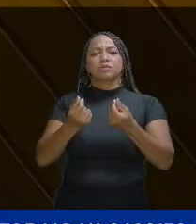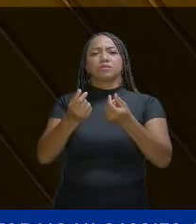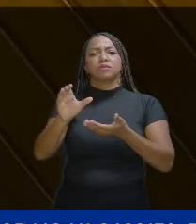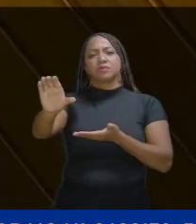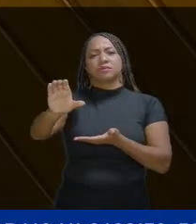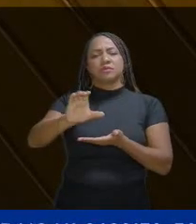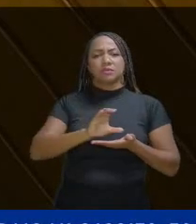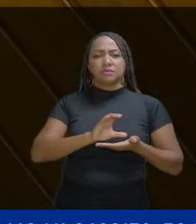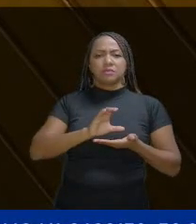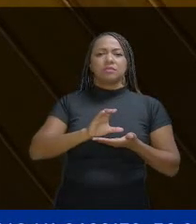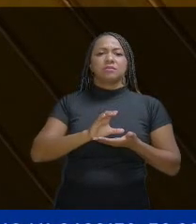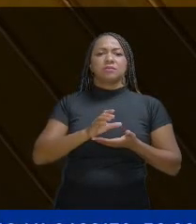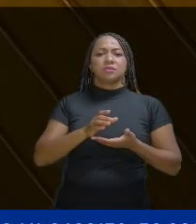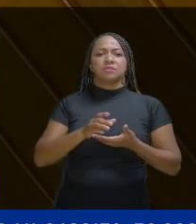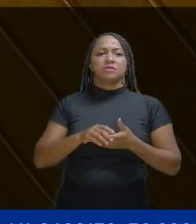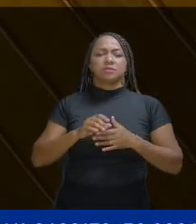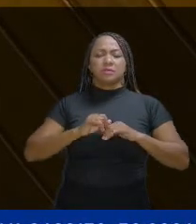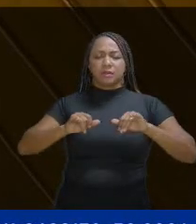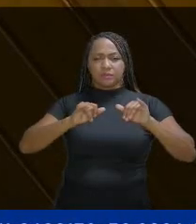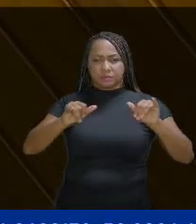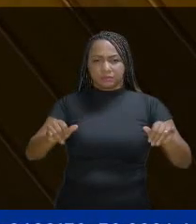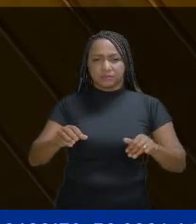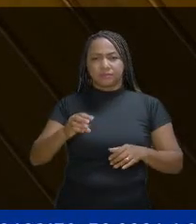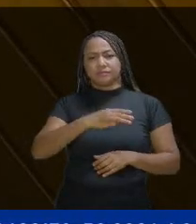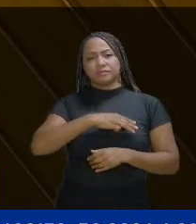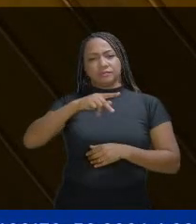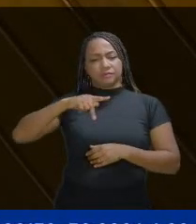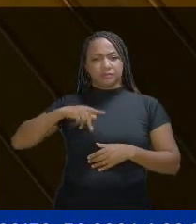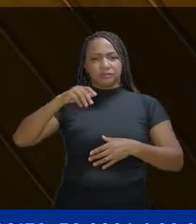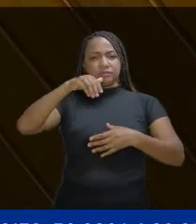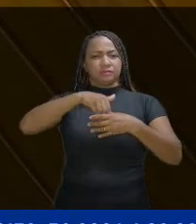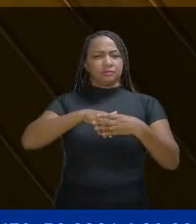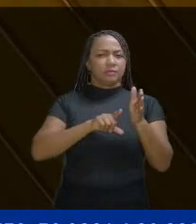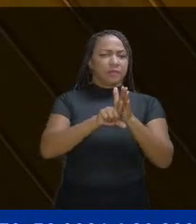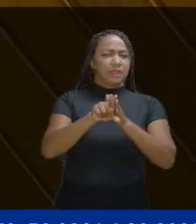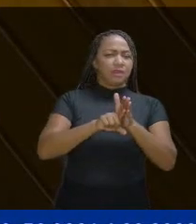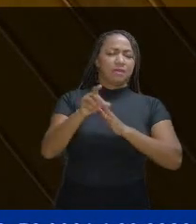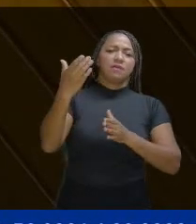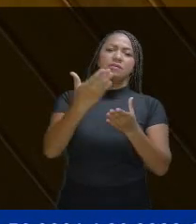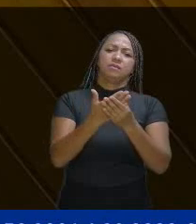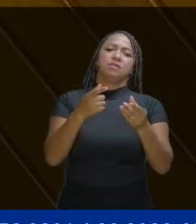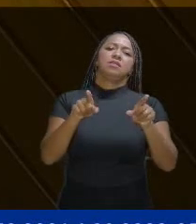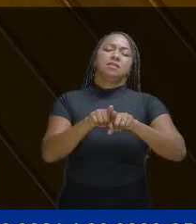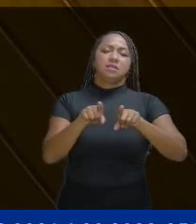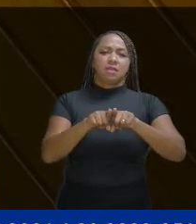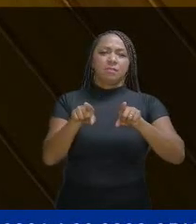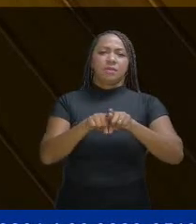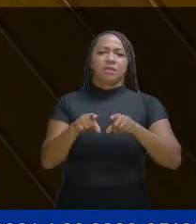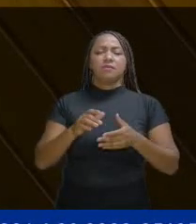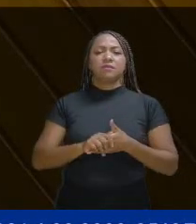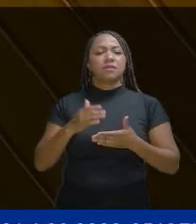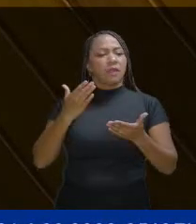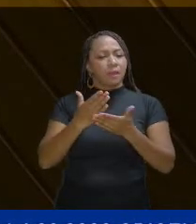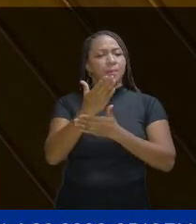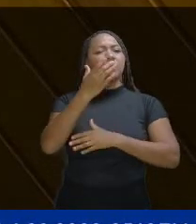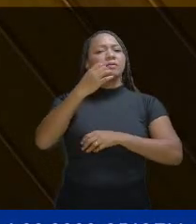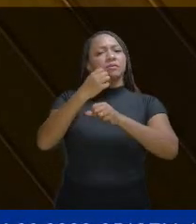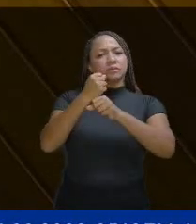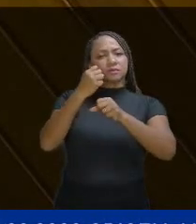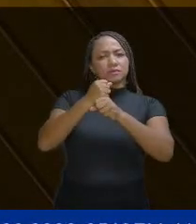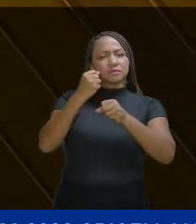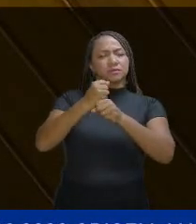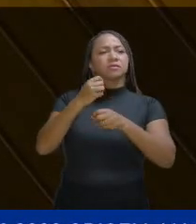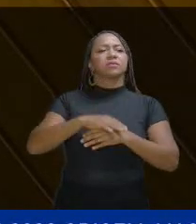recursos recebidos na campanha. O Ministério Público Eleitoral, Na barra de rolagem inferior, primeiro, prestação de contas eleitorais, número do